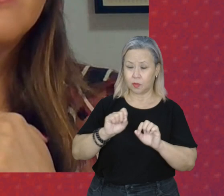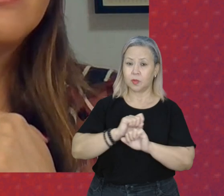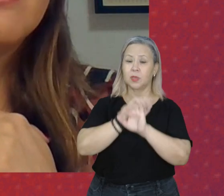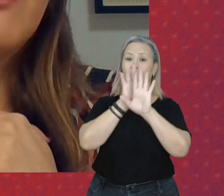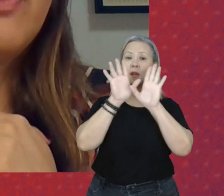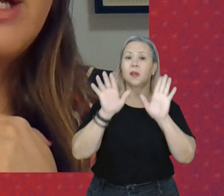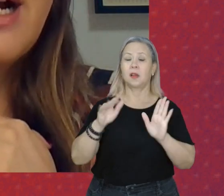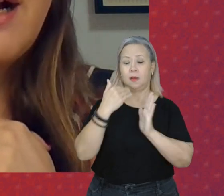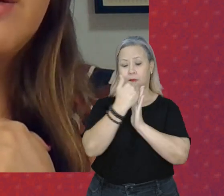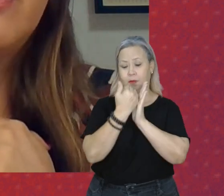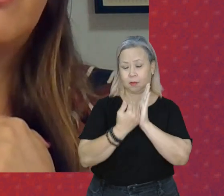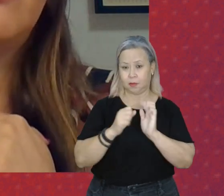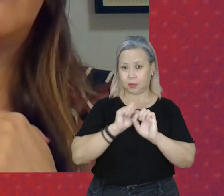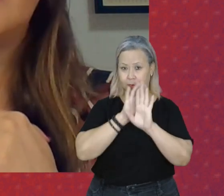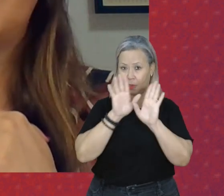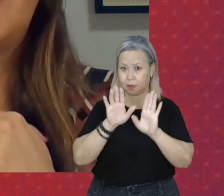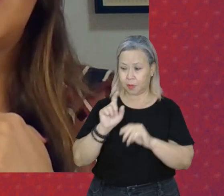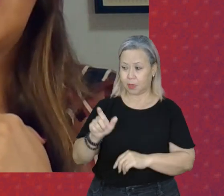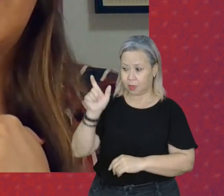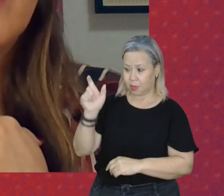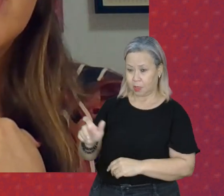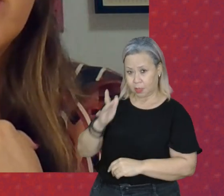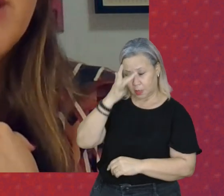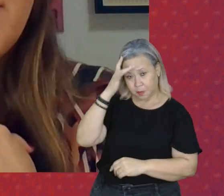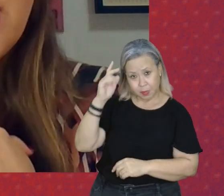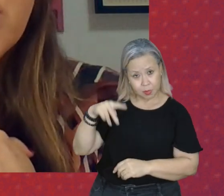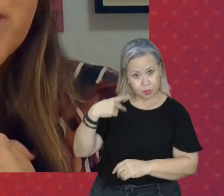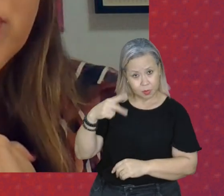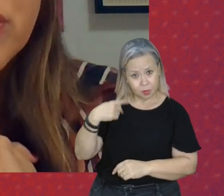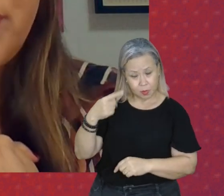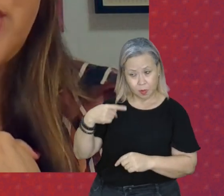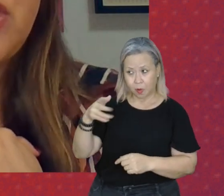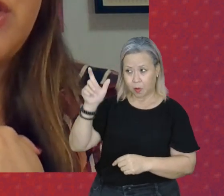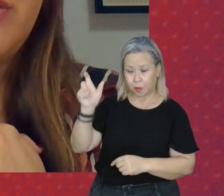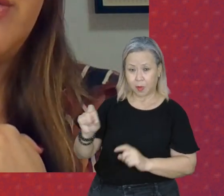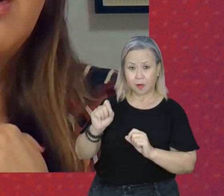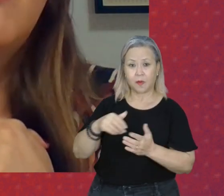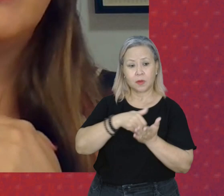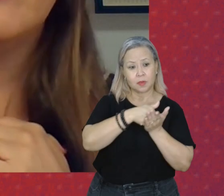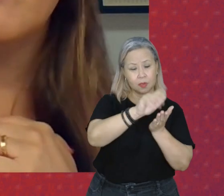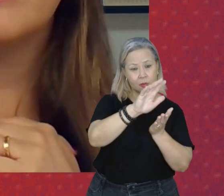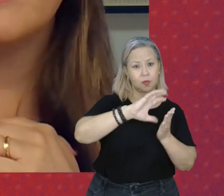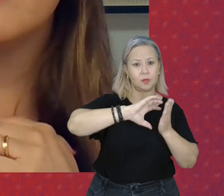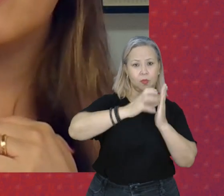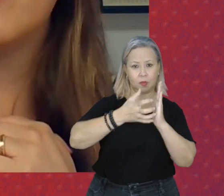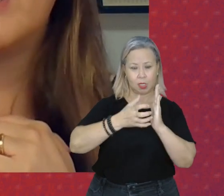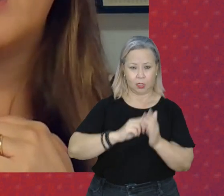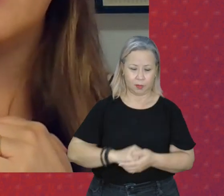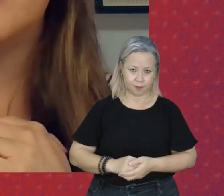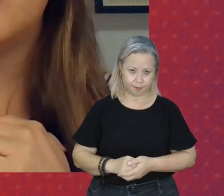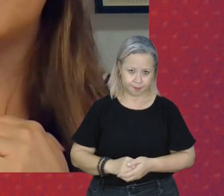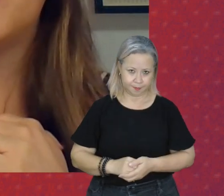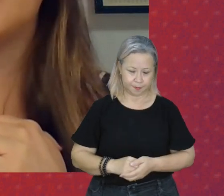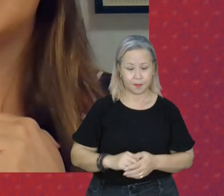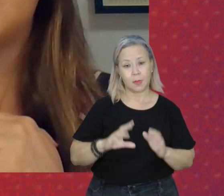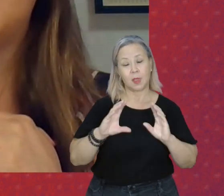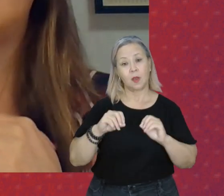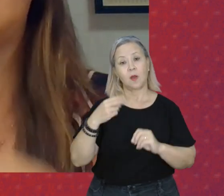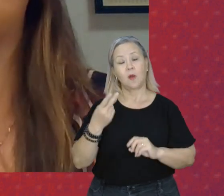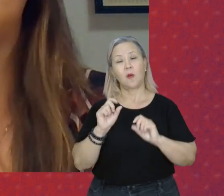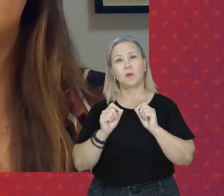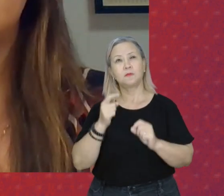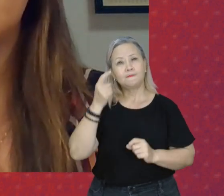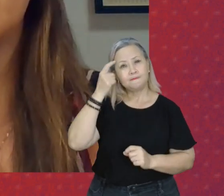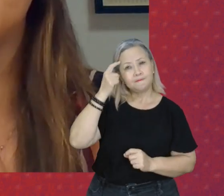que esse filiado ou esse parlamentar fosse sumariamente expulso do partido. Ou então você colocar, e a gente pode começar